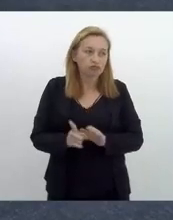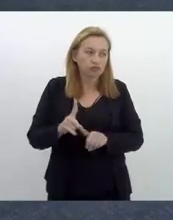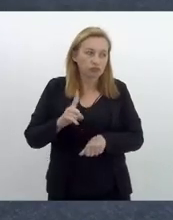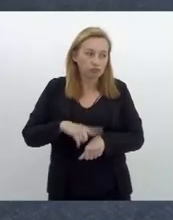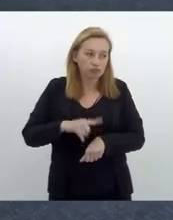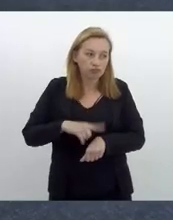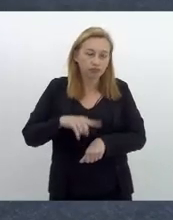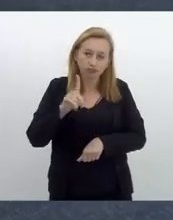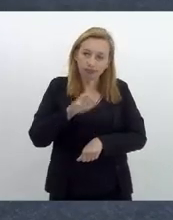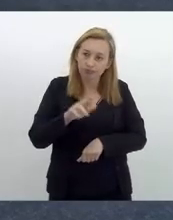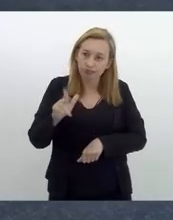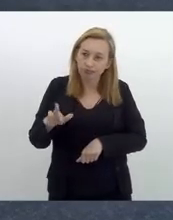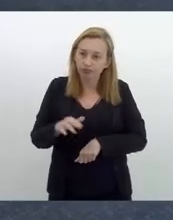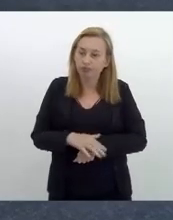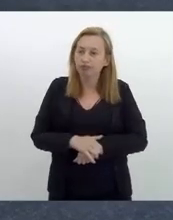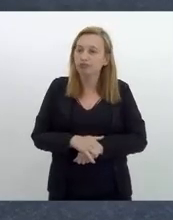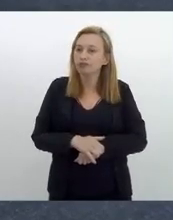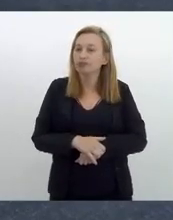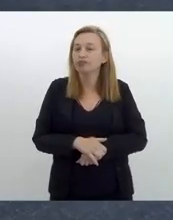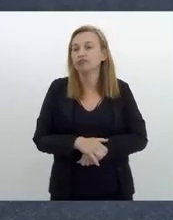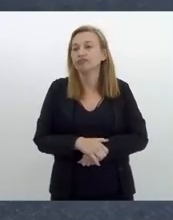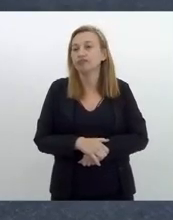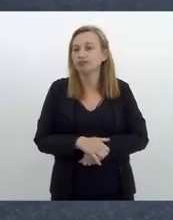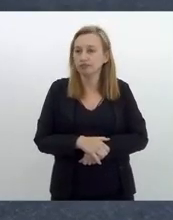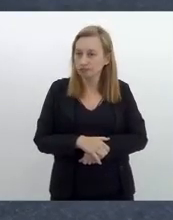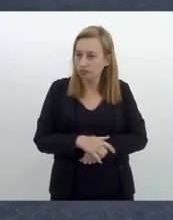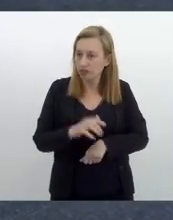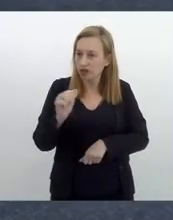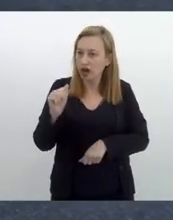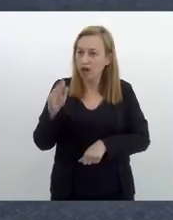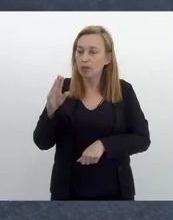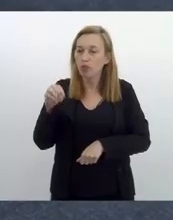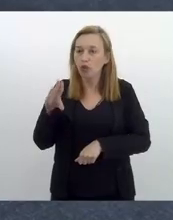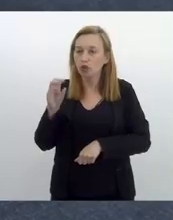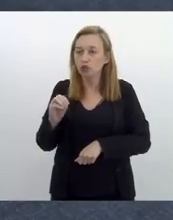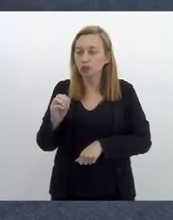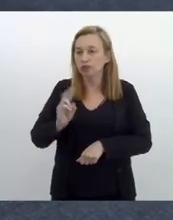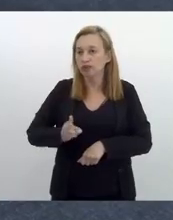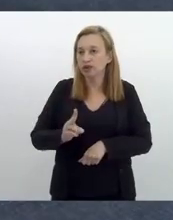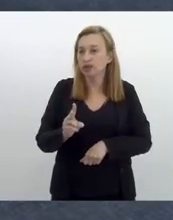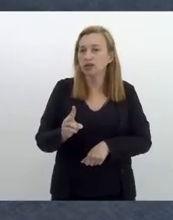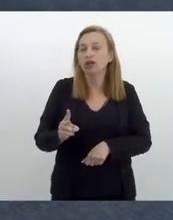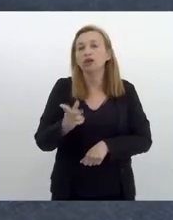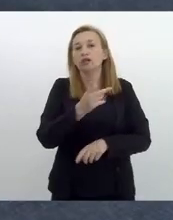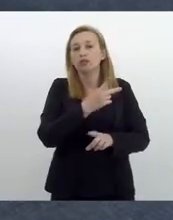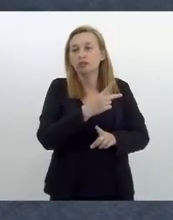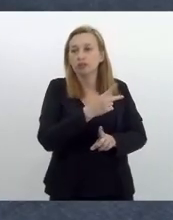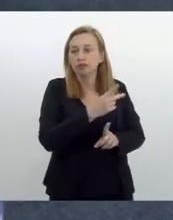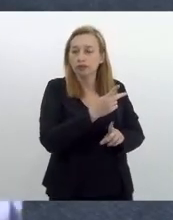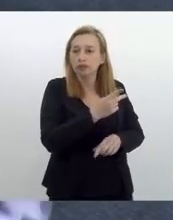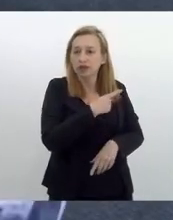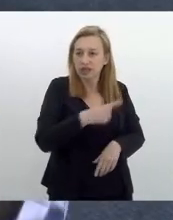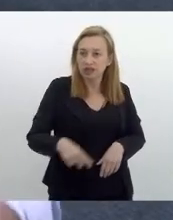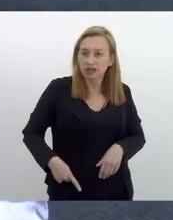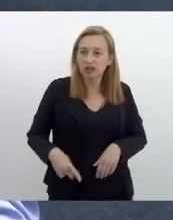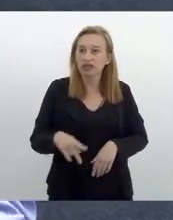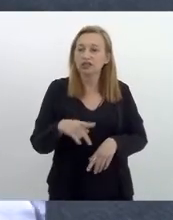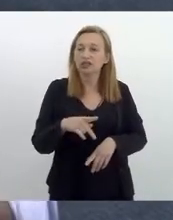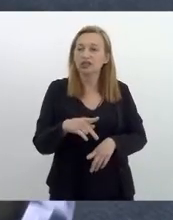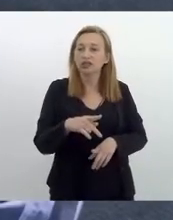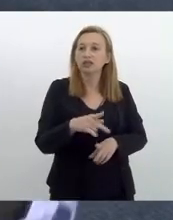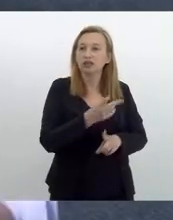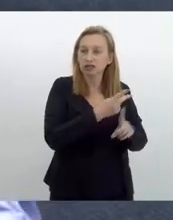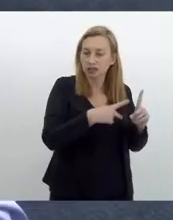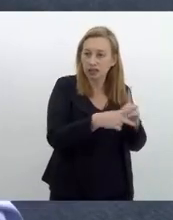diferentes formulações diferentes sobre o abono permanência e o presidente Sérgio Aureliano se lembra aliás terminamos a noite